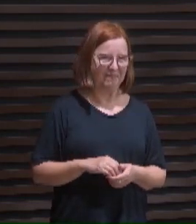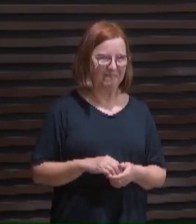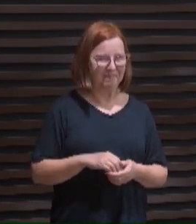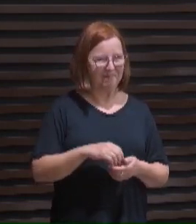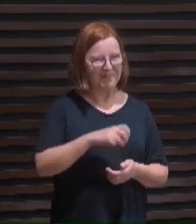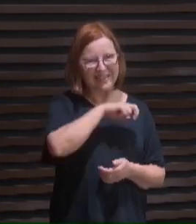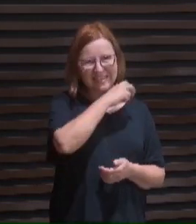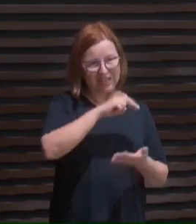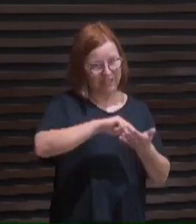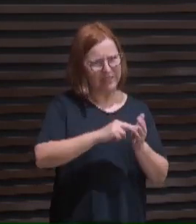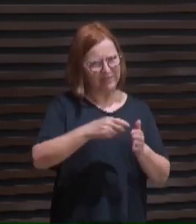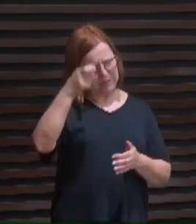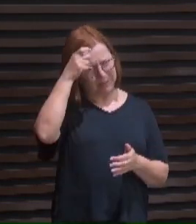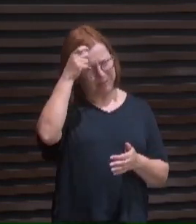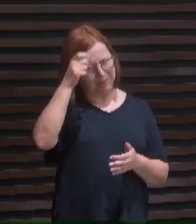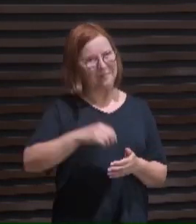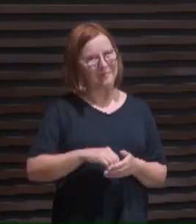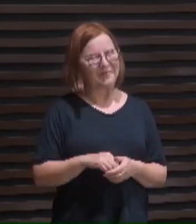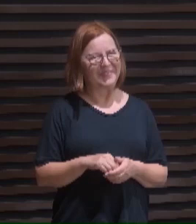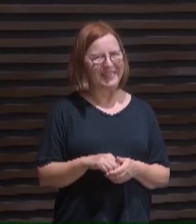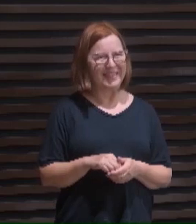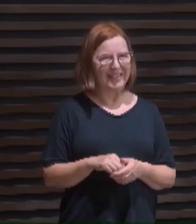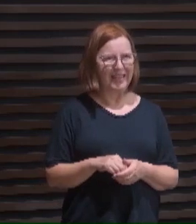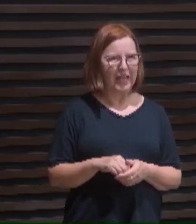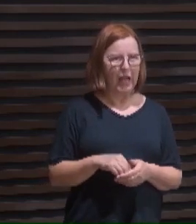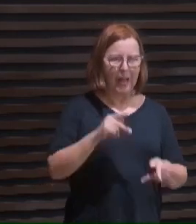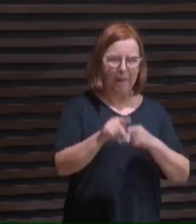Você que é linguarudo, fica falando mal,